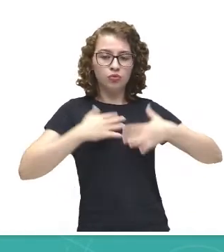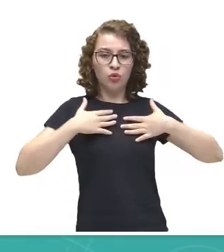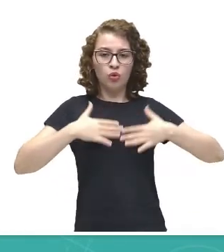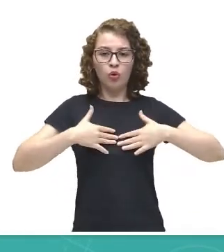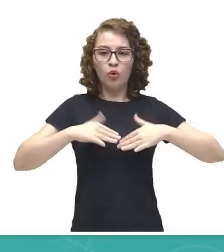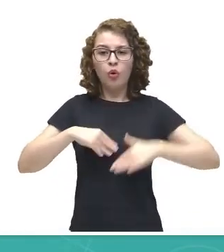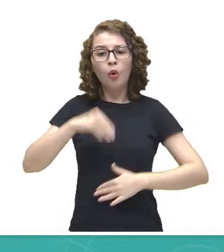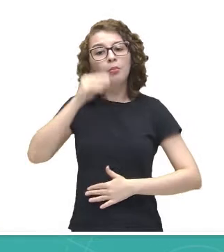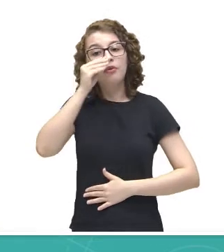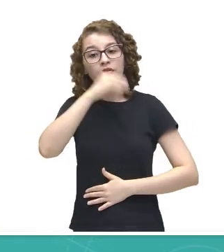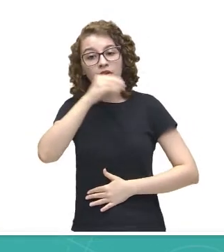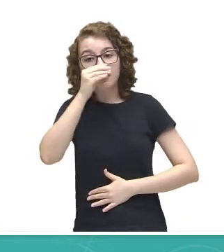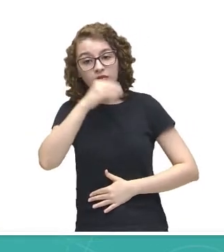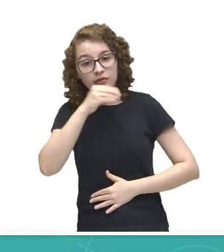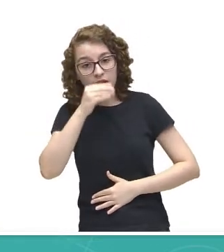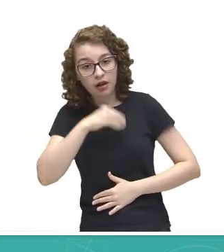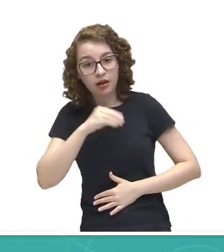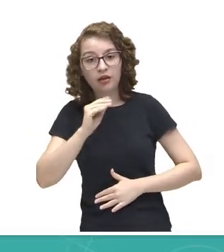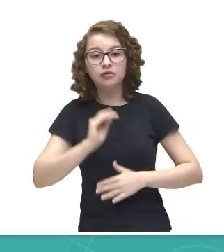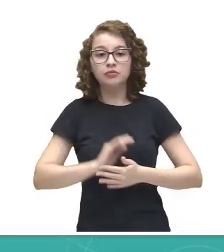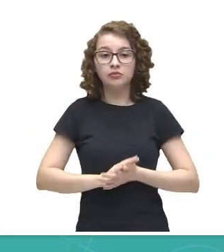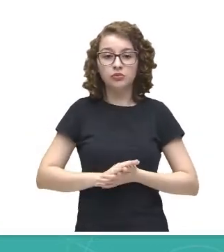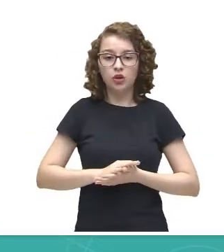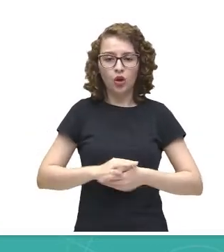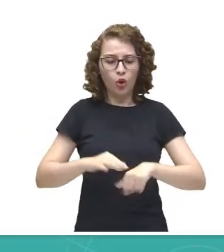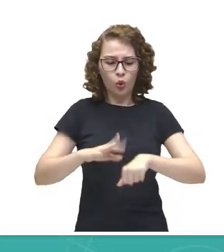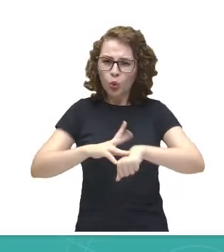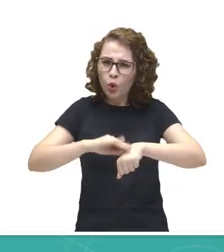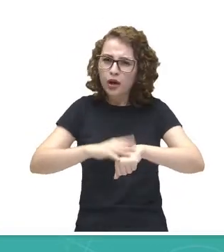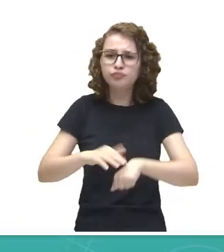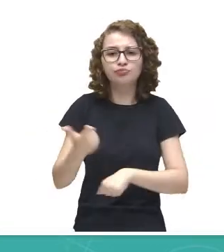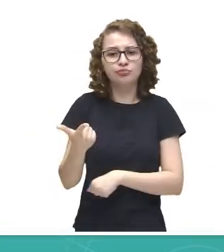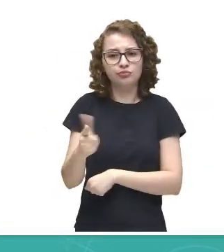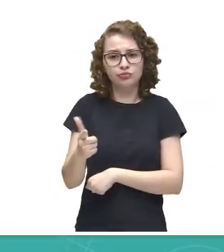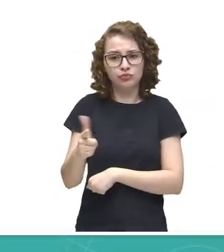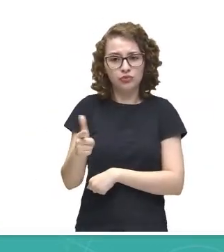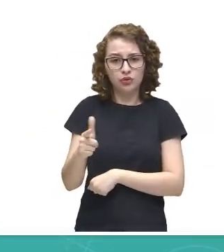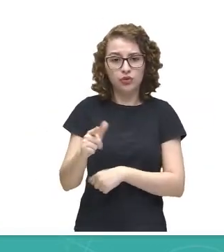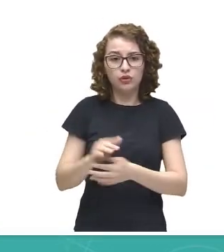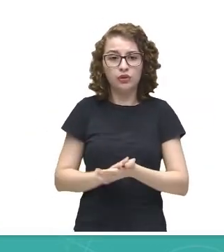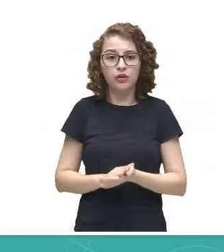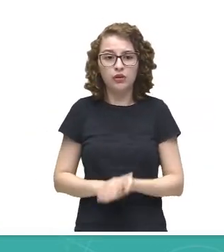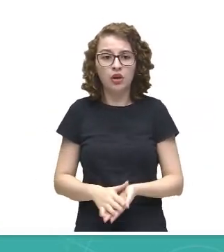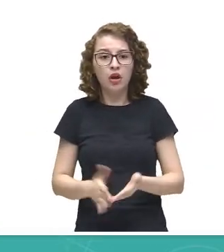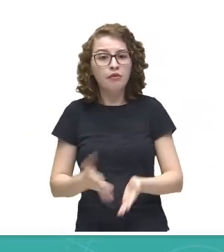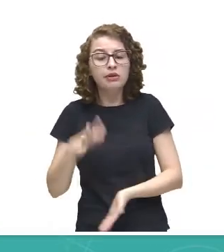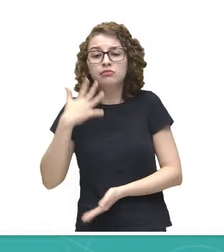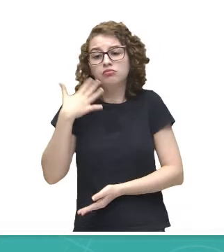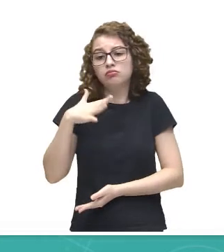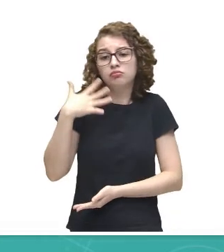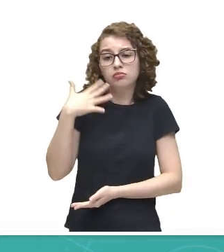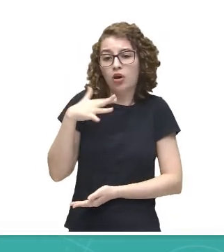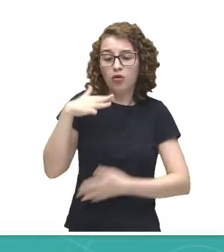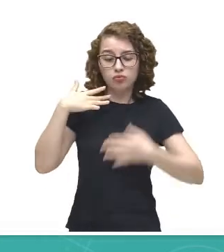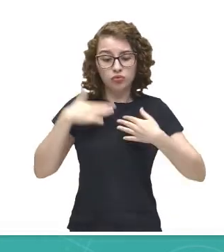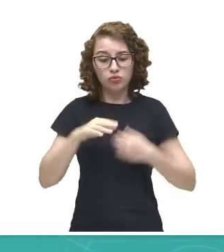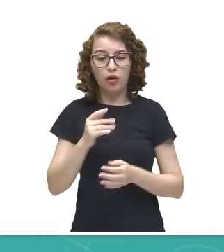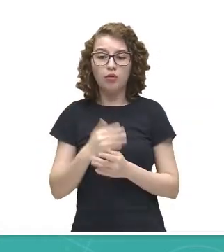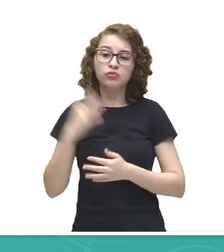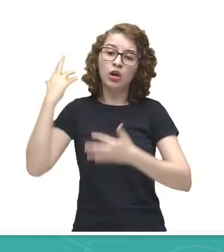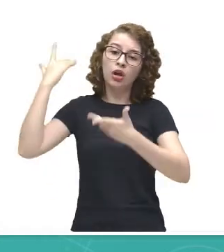e funcional, não decorrente de doença e que acontece inevitavelmente com o passar